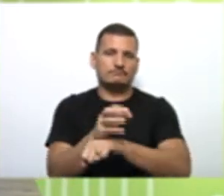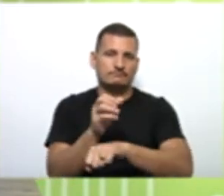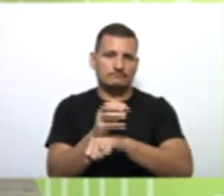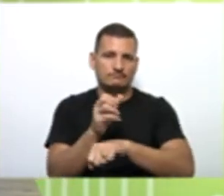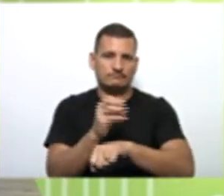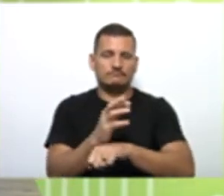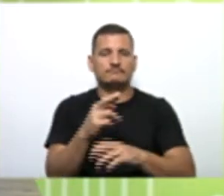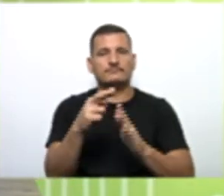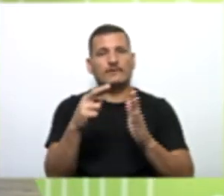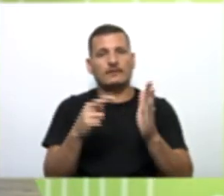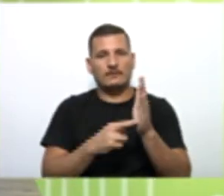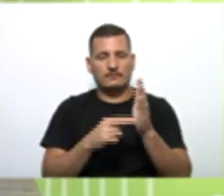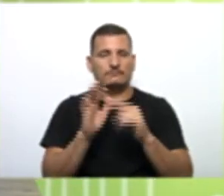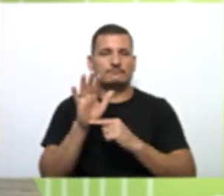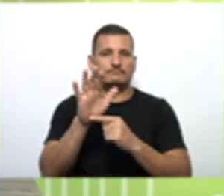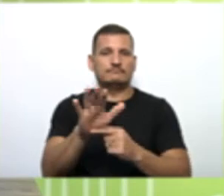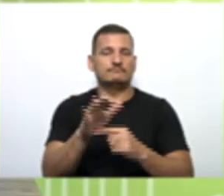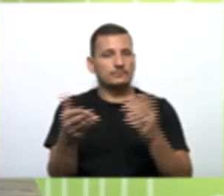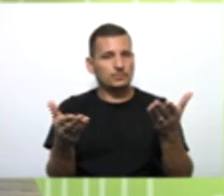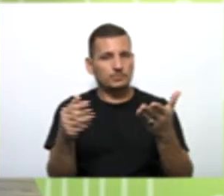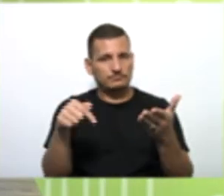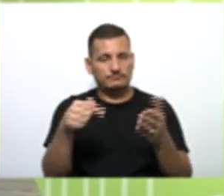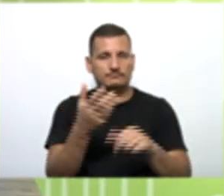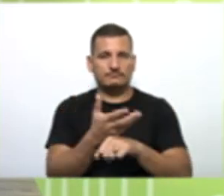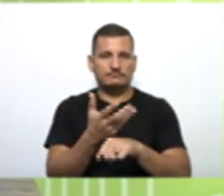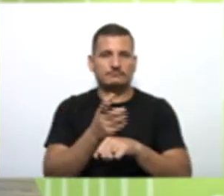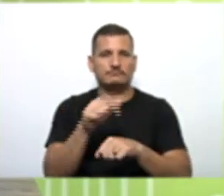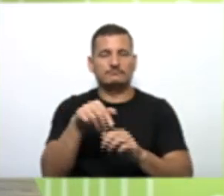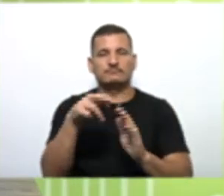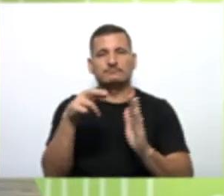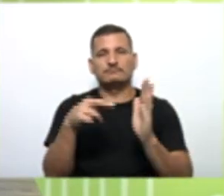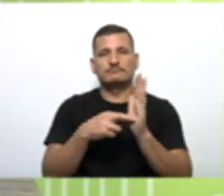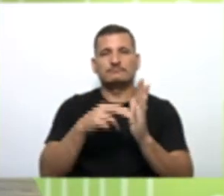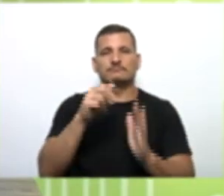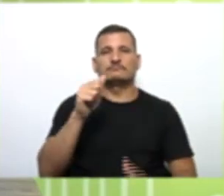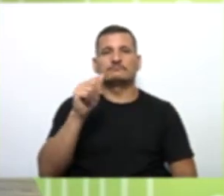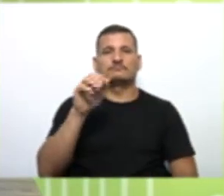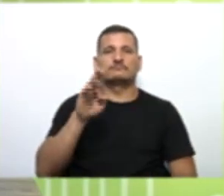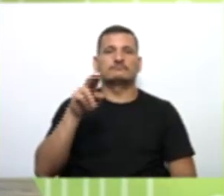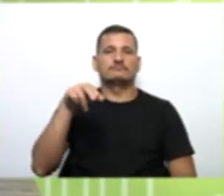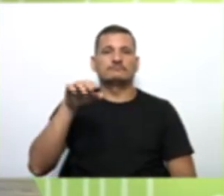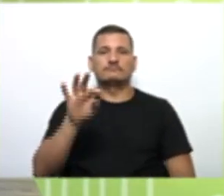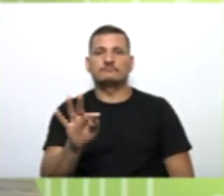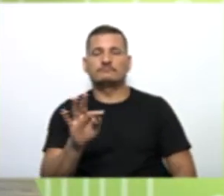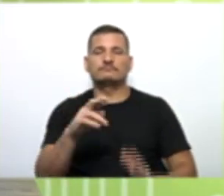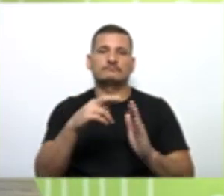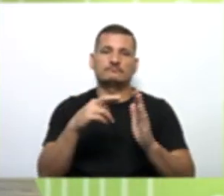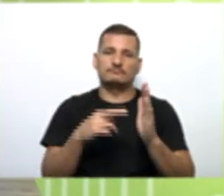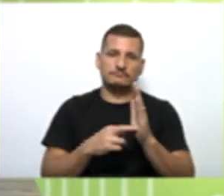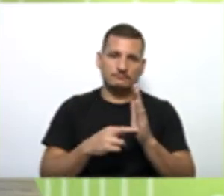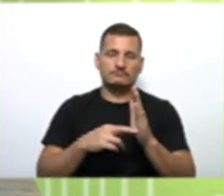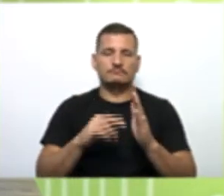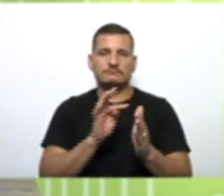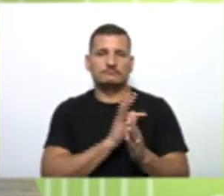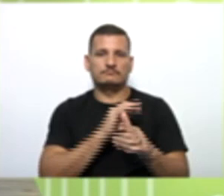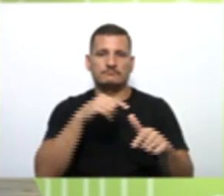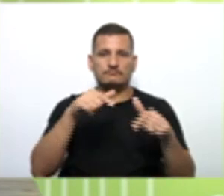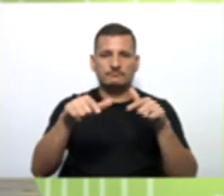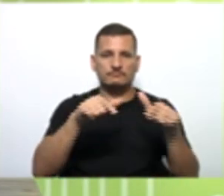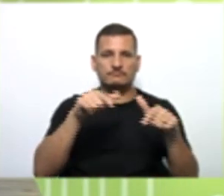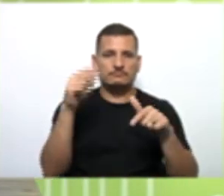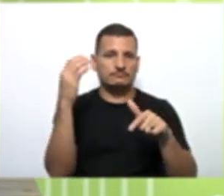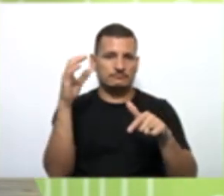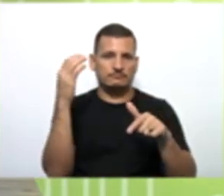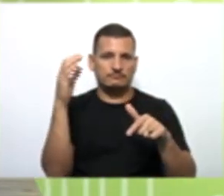e regras que nós estamos apresentando aqui, que são as normas da ABNT e as normas técnicas para trabalhos científicos,